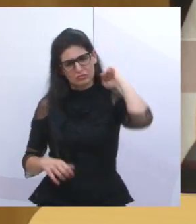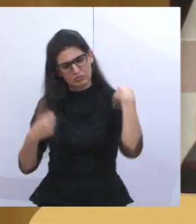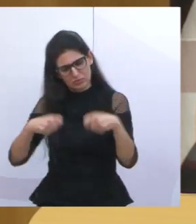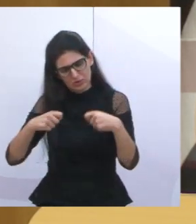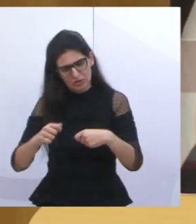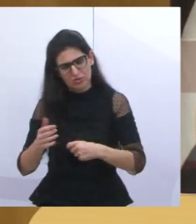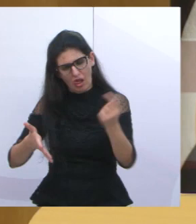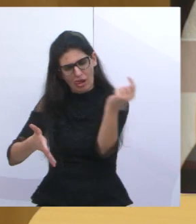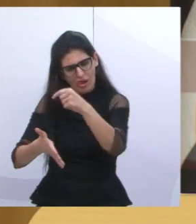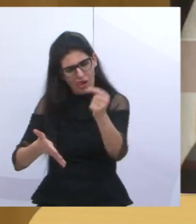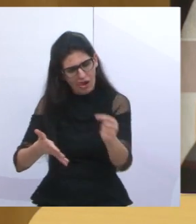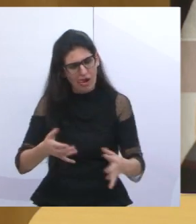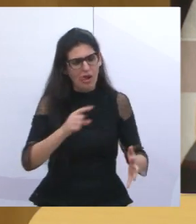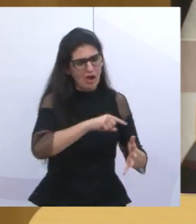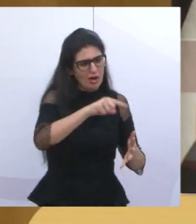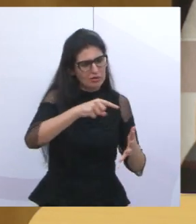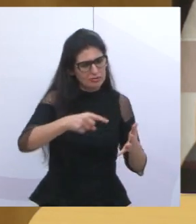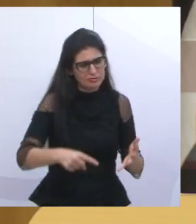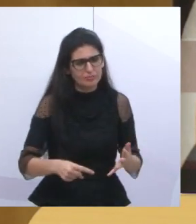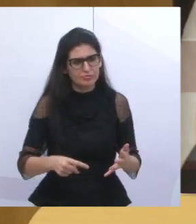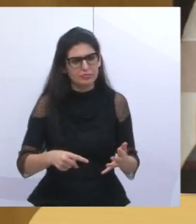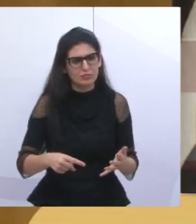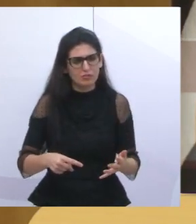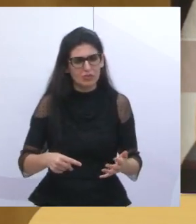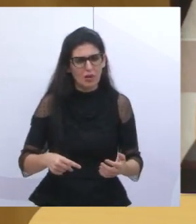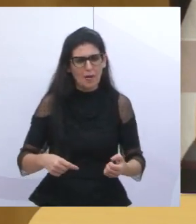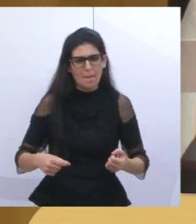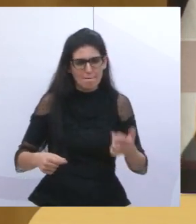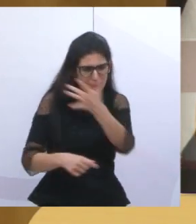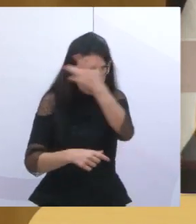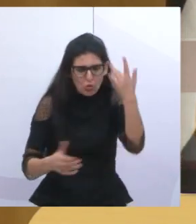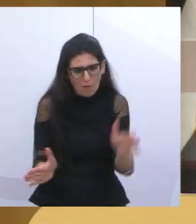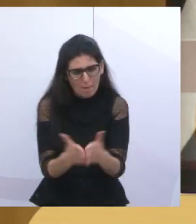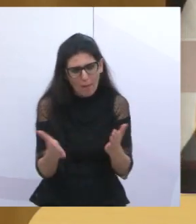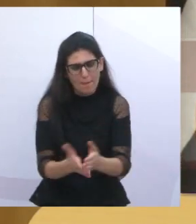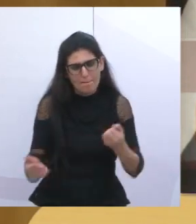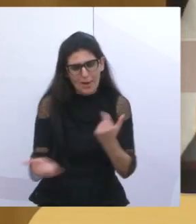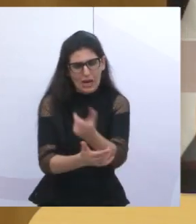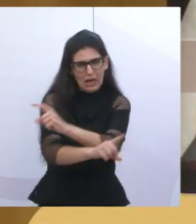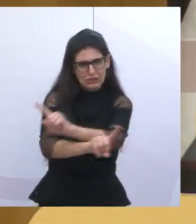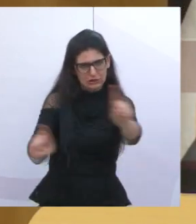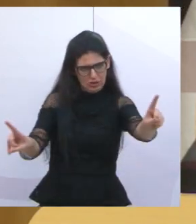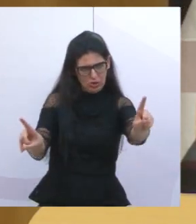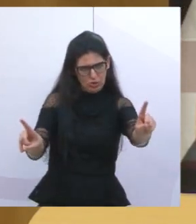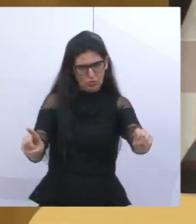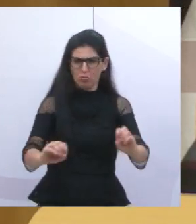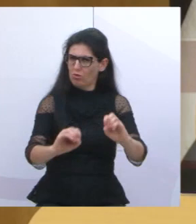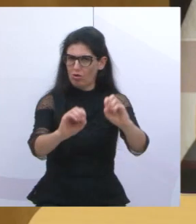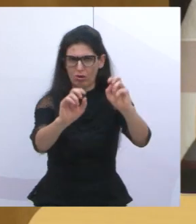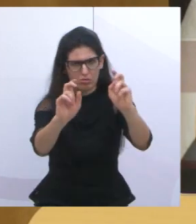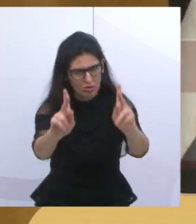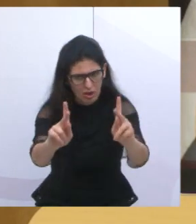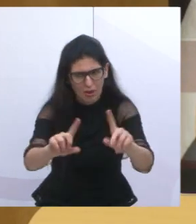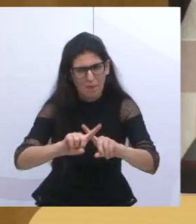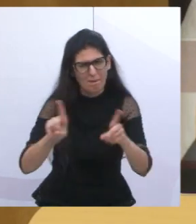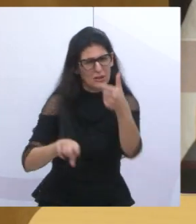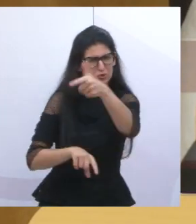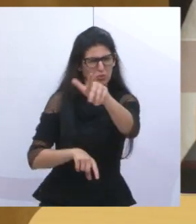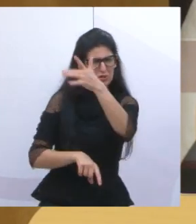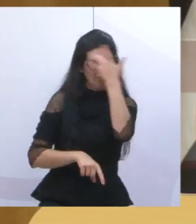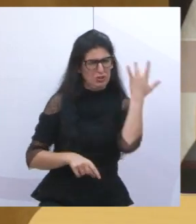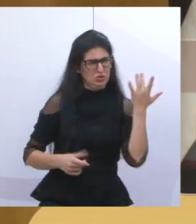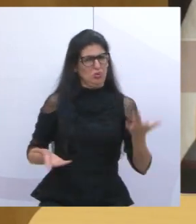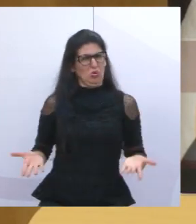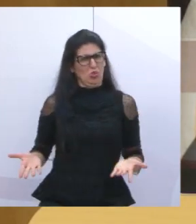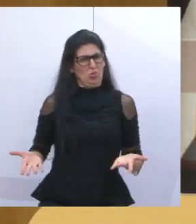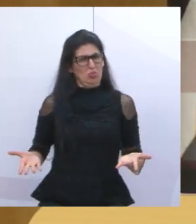remissão dessas cobranças. Nós não podemos prejudicar aquele trabalhador que pagou o seu carnezinho para levar a melhoria. Só para